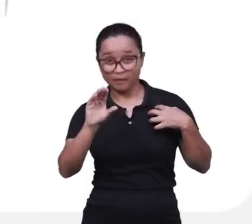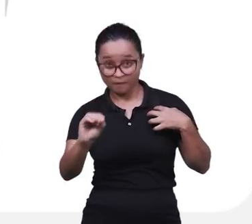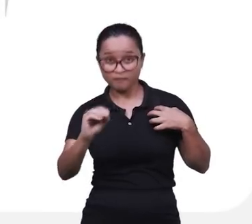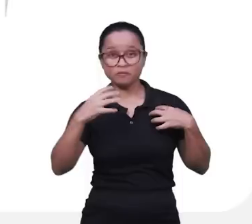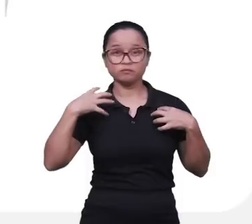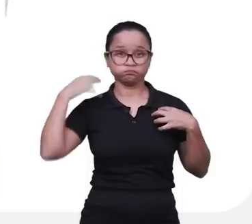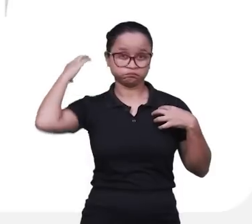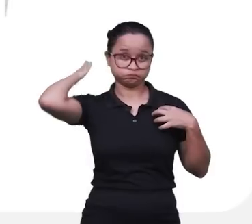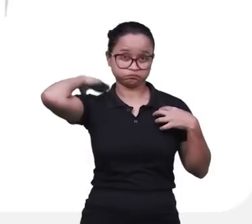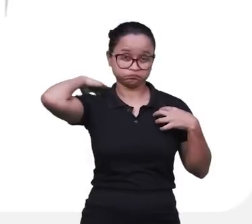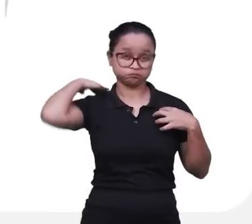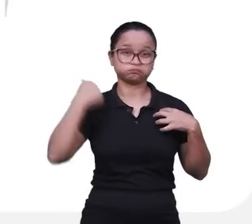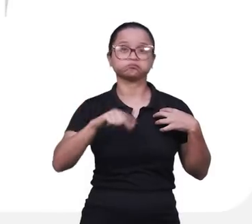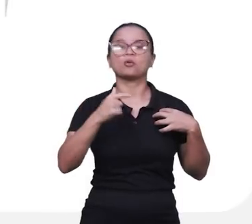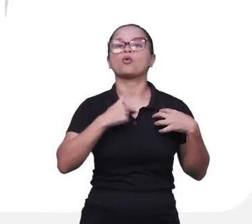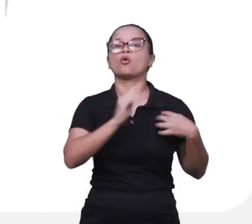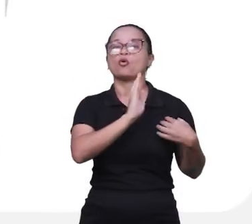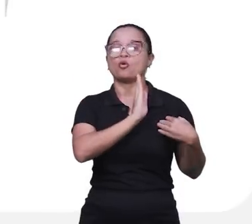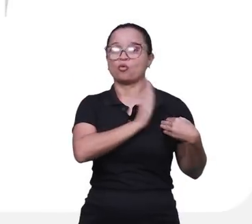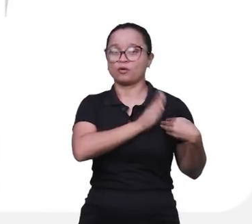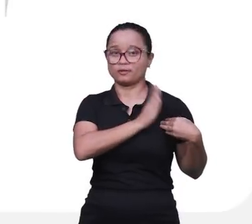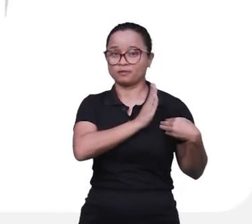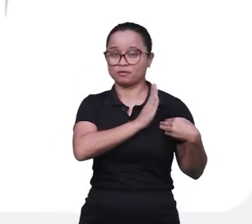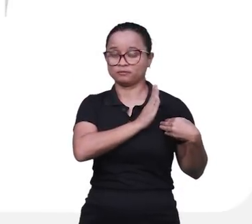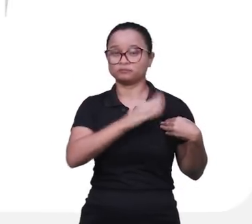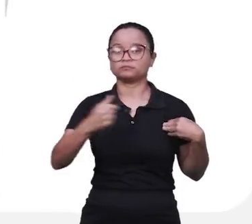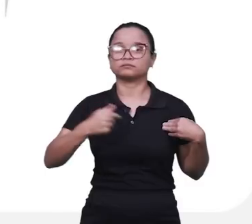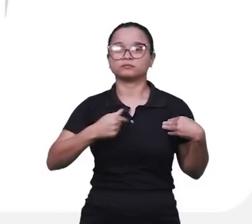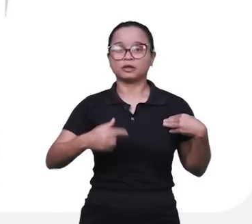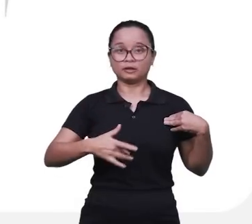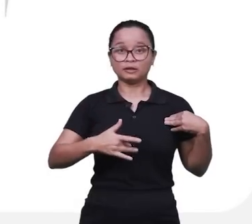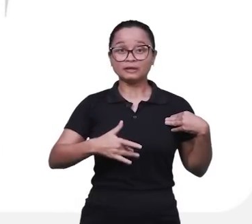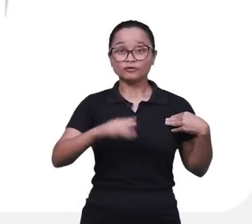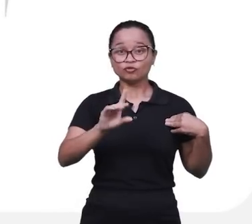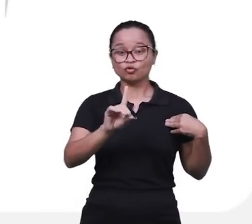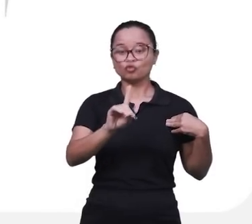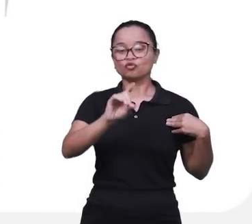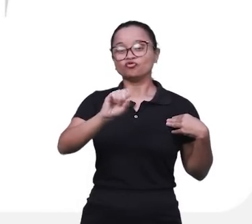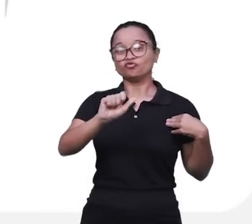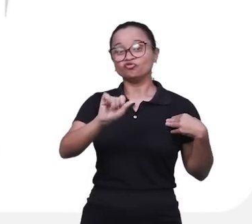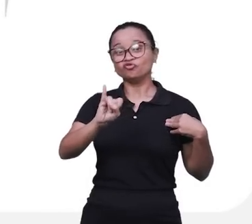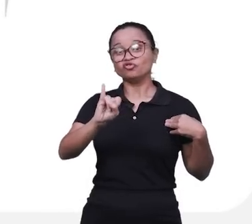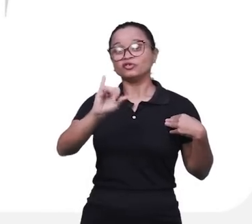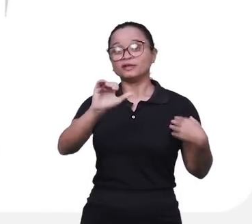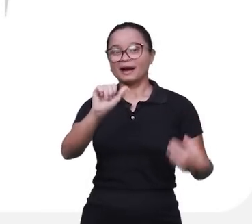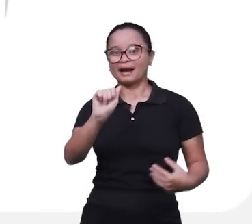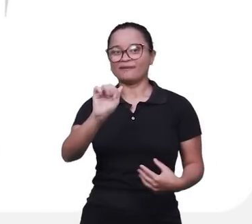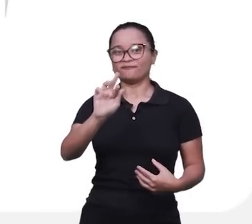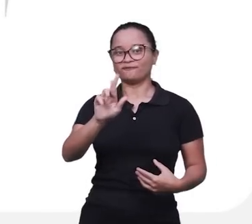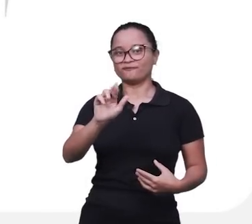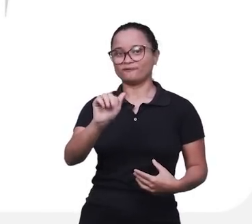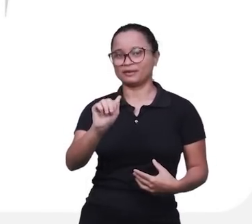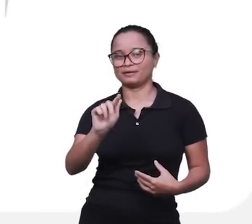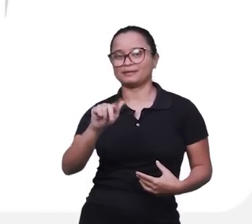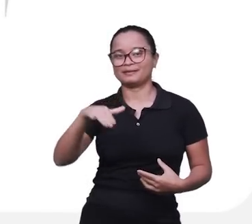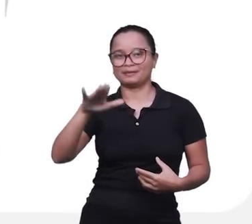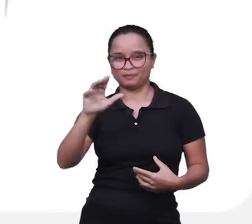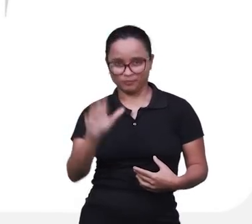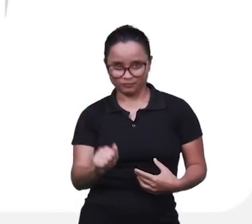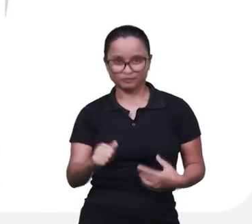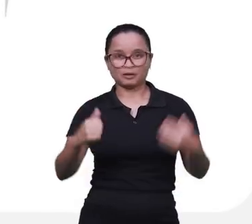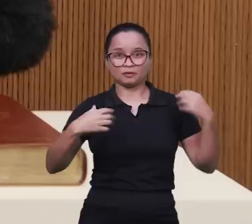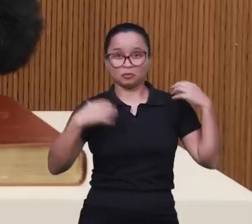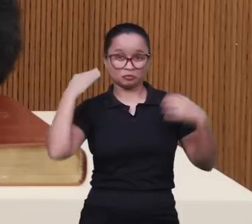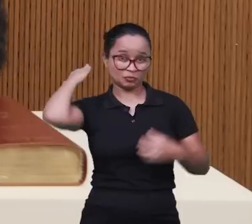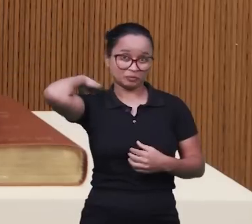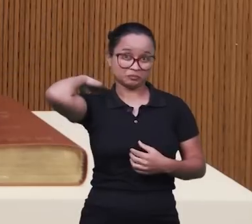diafragma também. Pulmões e diafragma são órgãos importantíssimos para a sua voz, para a produção